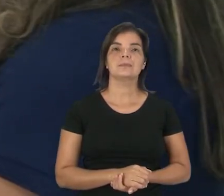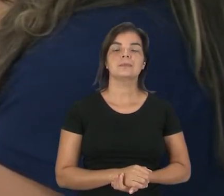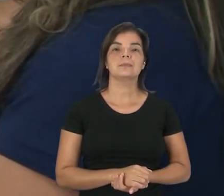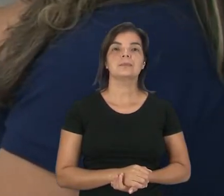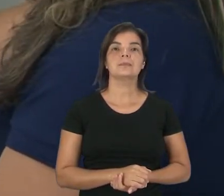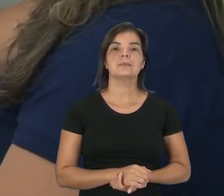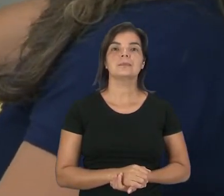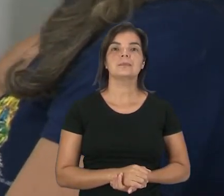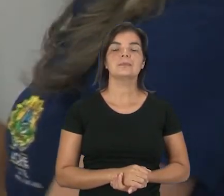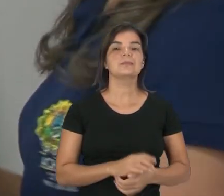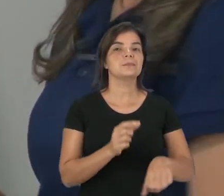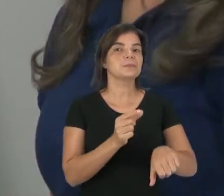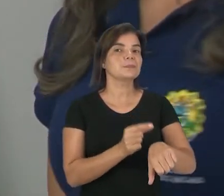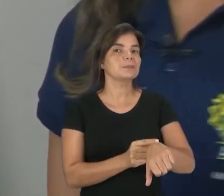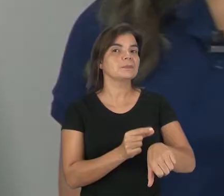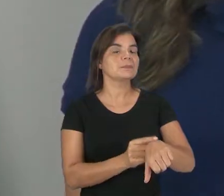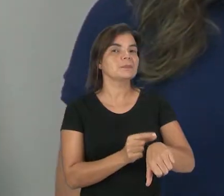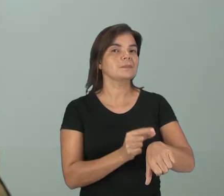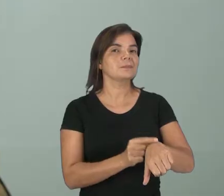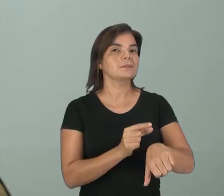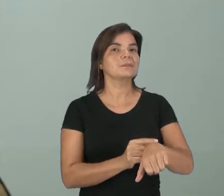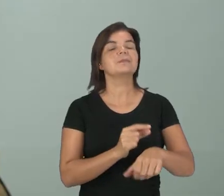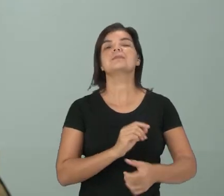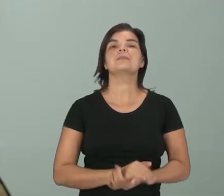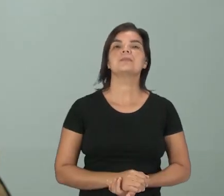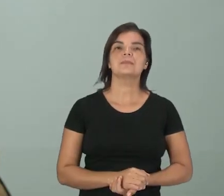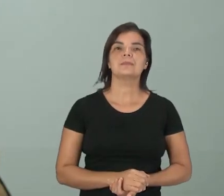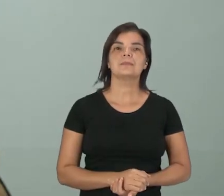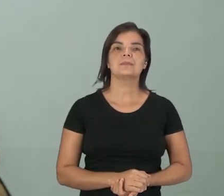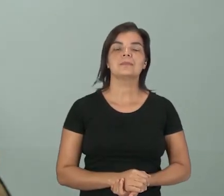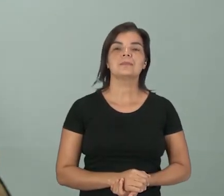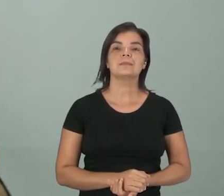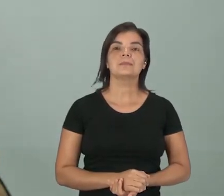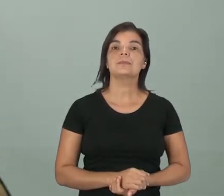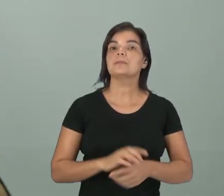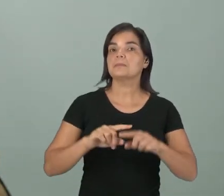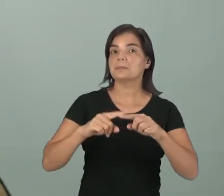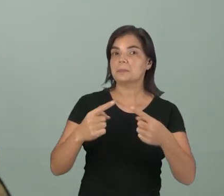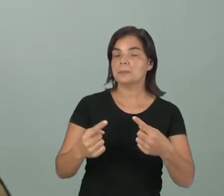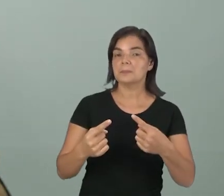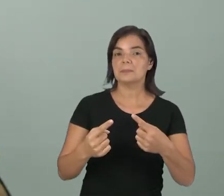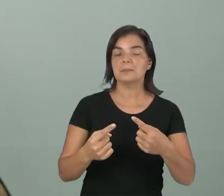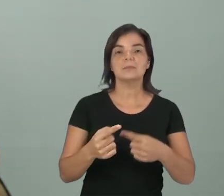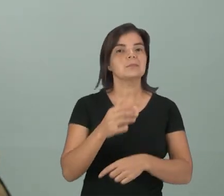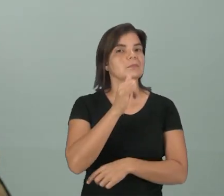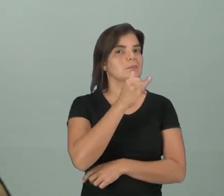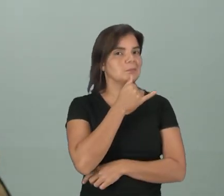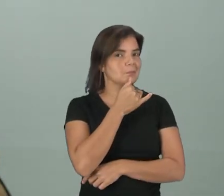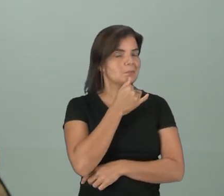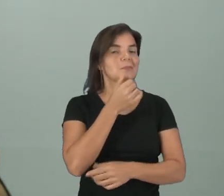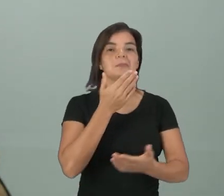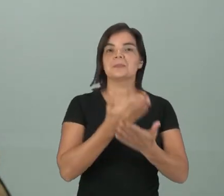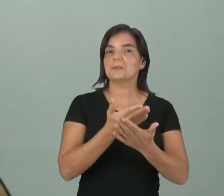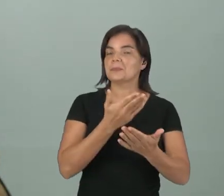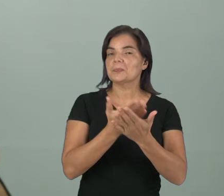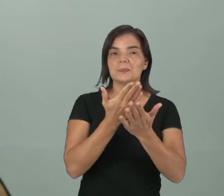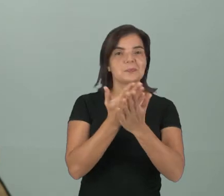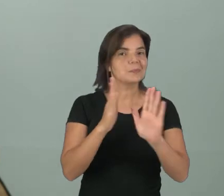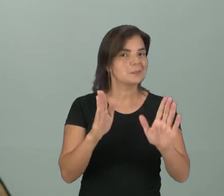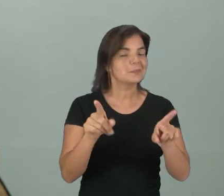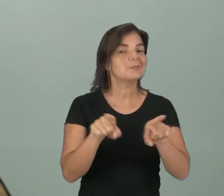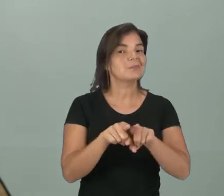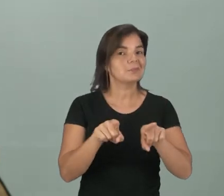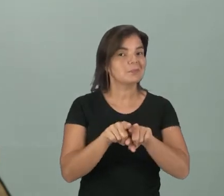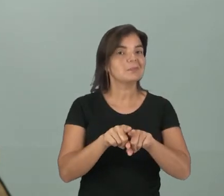esse modelo de relógio. Isso mesmo, crianças. Mas não fique triste, a nossa aula ainda não acabou.